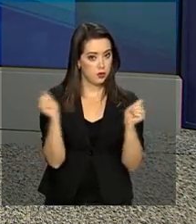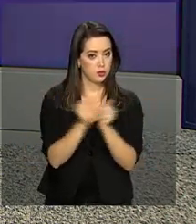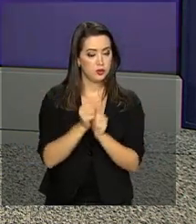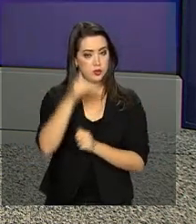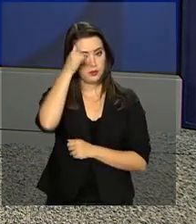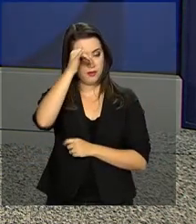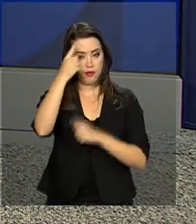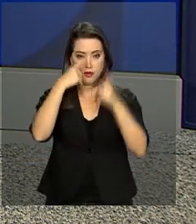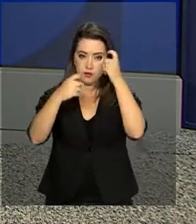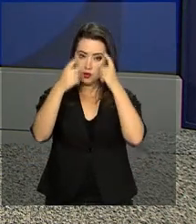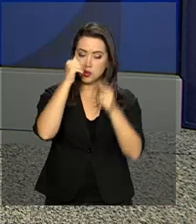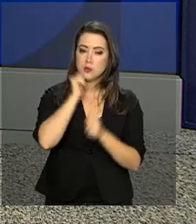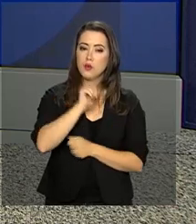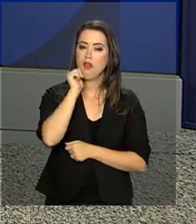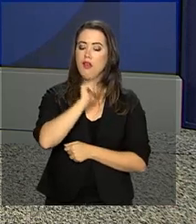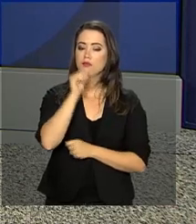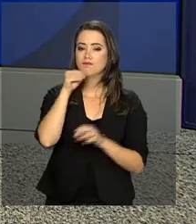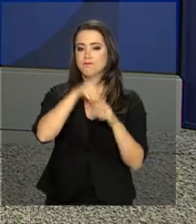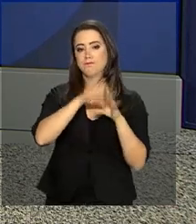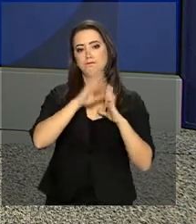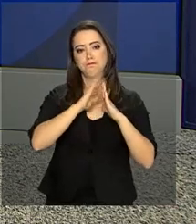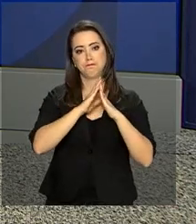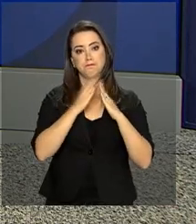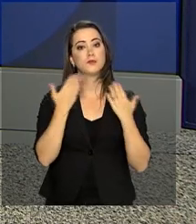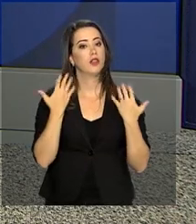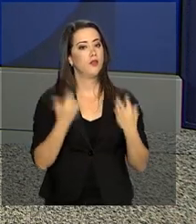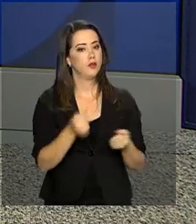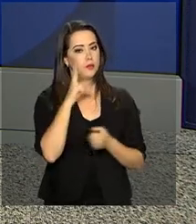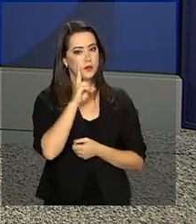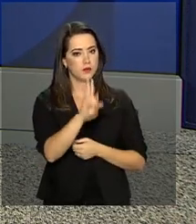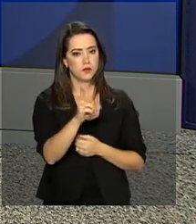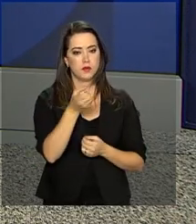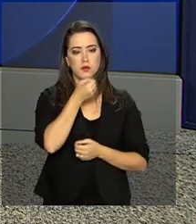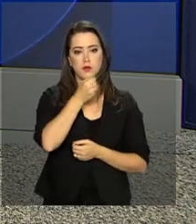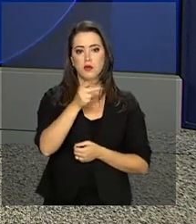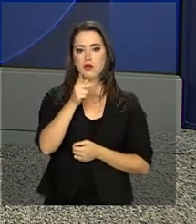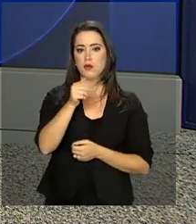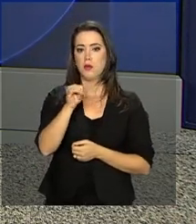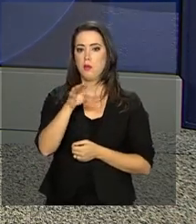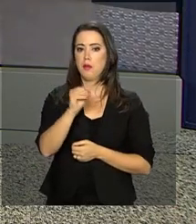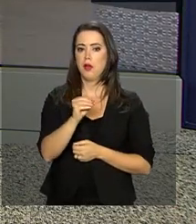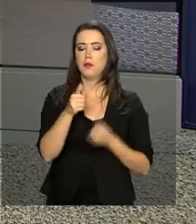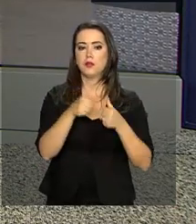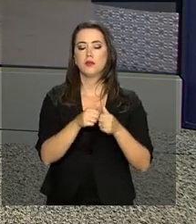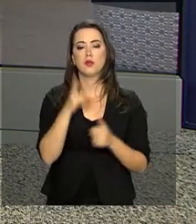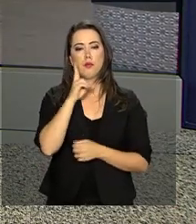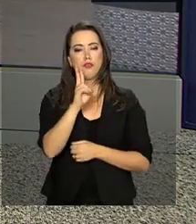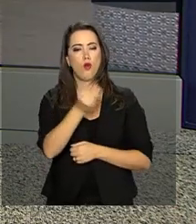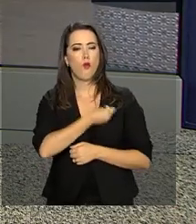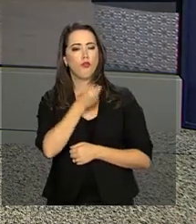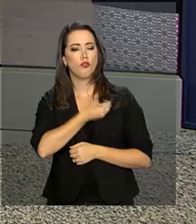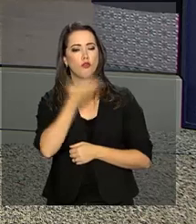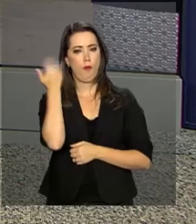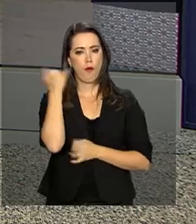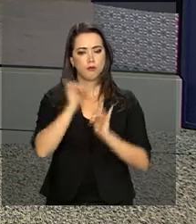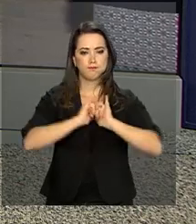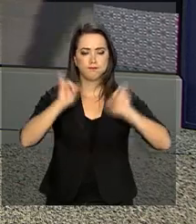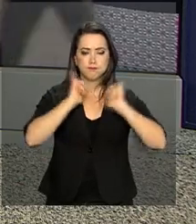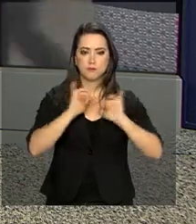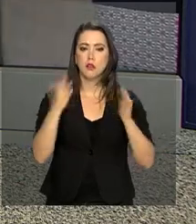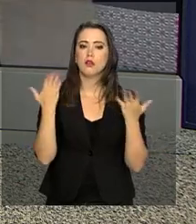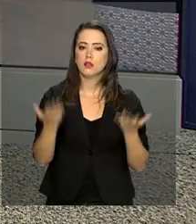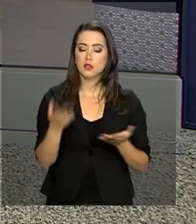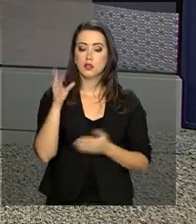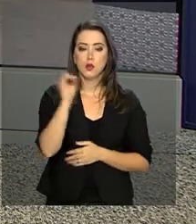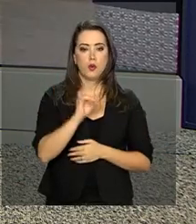a violência sofrida por mulheres dentro de casa. Vamos falar sobre isso com o repórter Pablo Mundim, que acompanhou esse lançamento. Não é